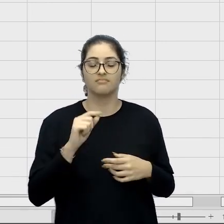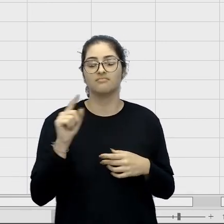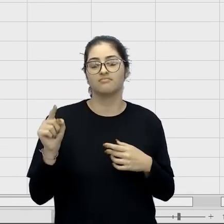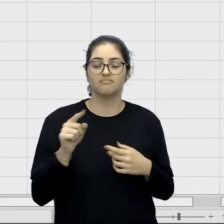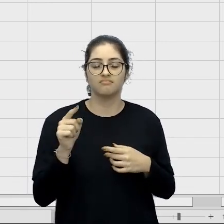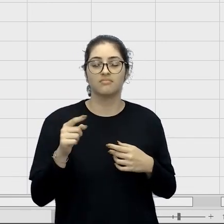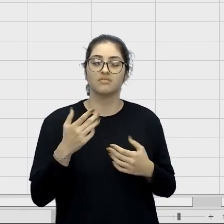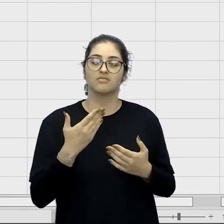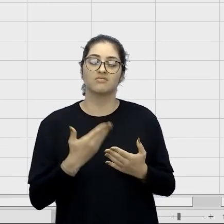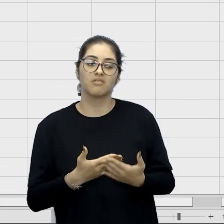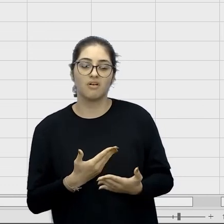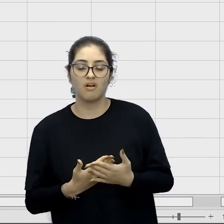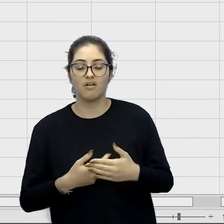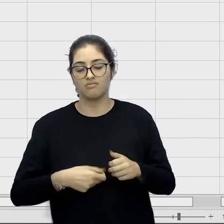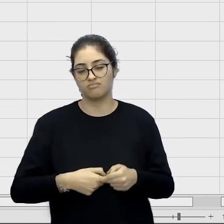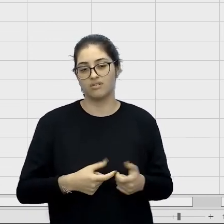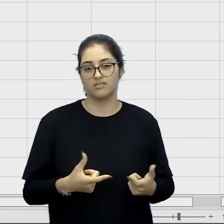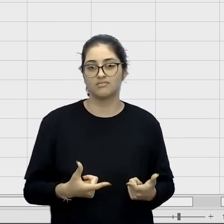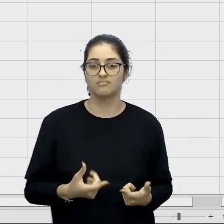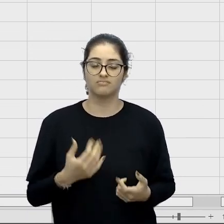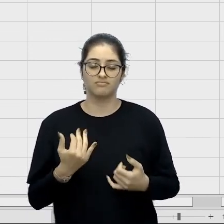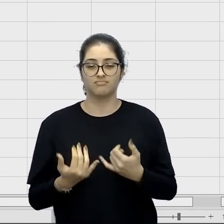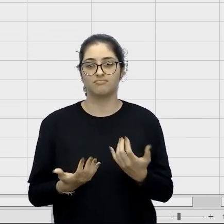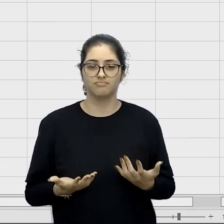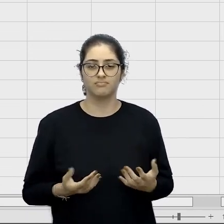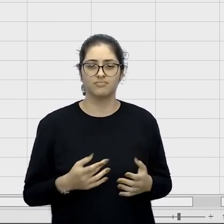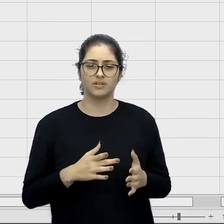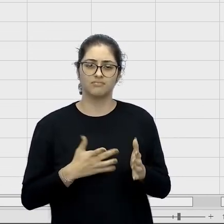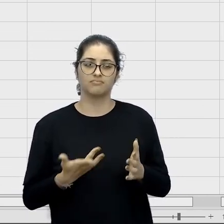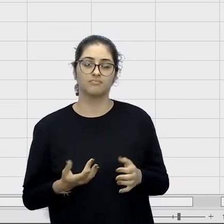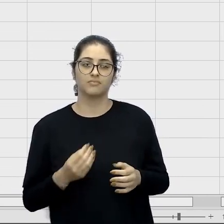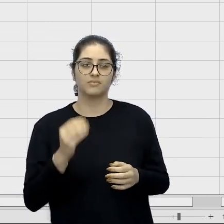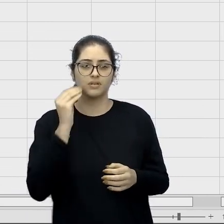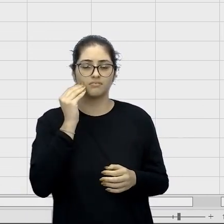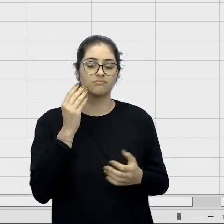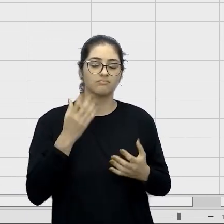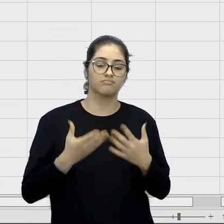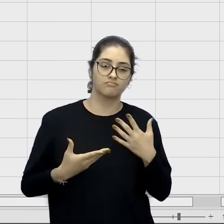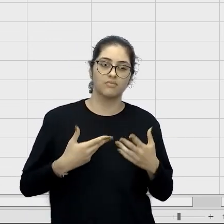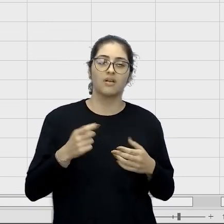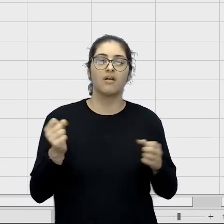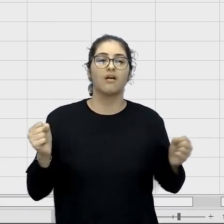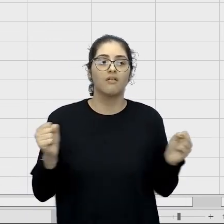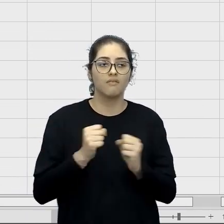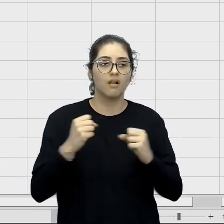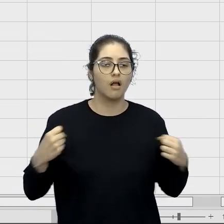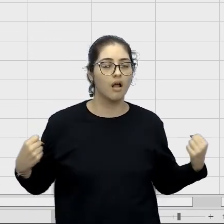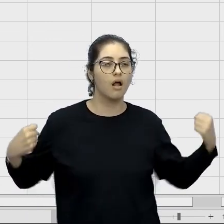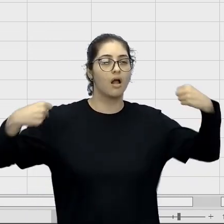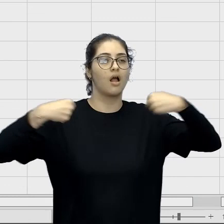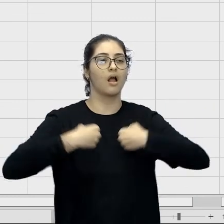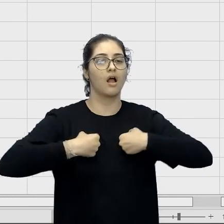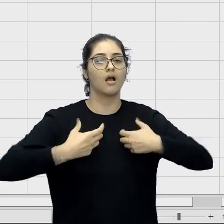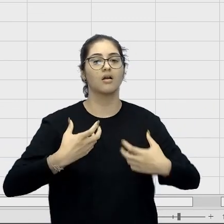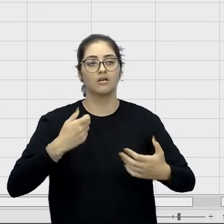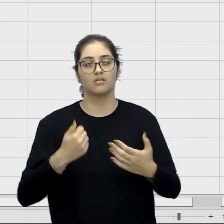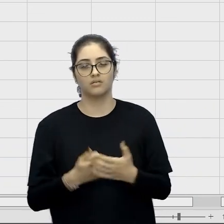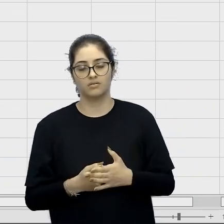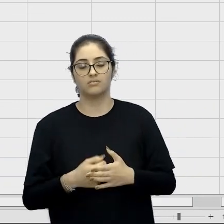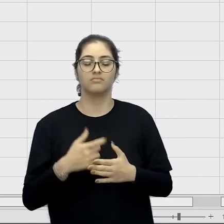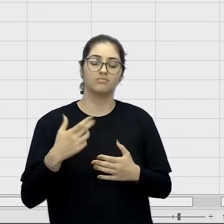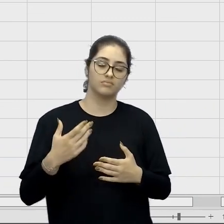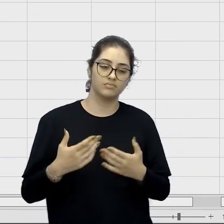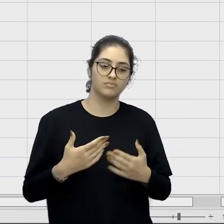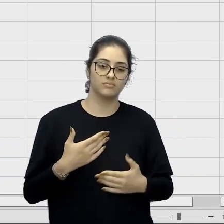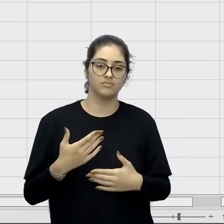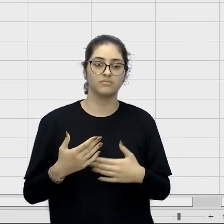escolar. Qualquer outra coisa, né? Uma roupa agora que está mais frio em São Paulo, a gente vê um casaco mais bonito, que a gente precisa. Não que tenha assim